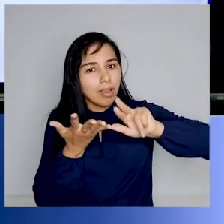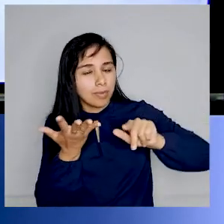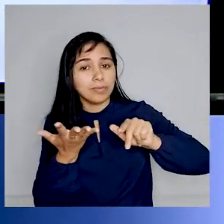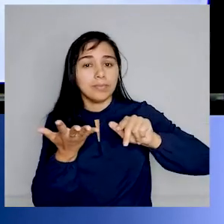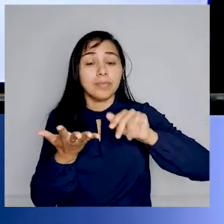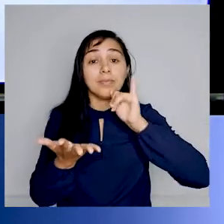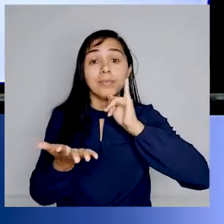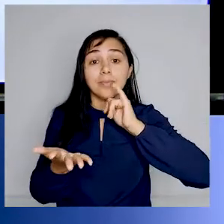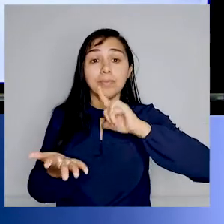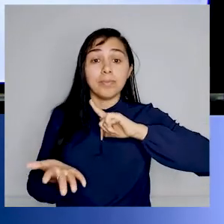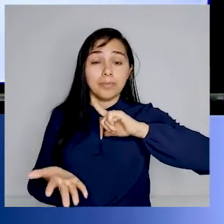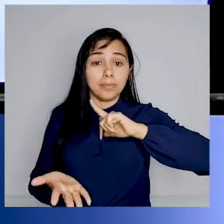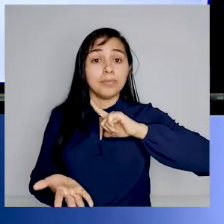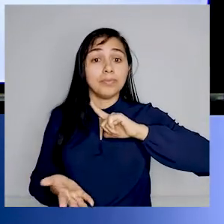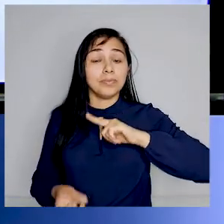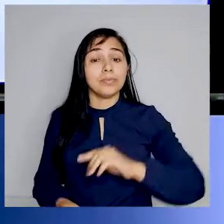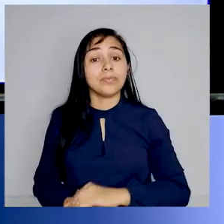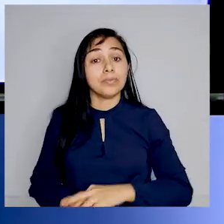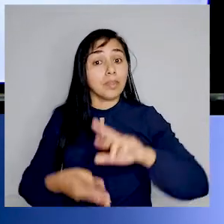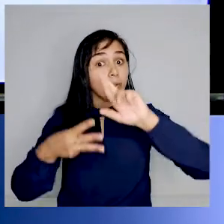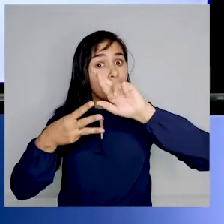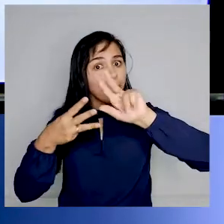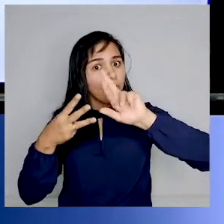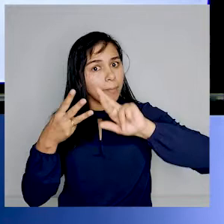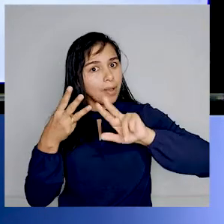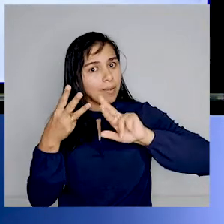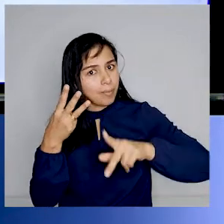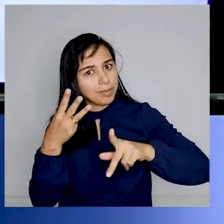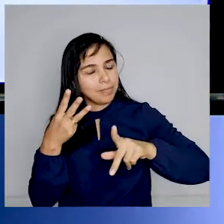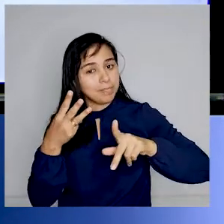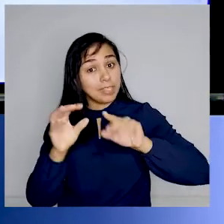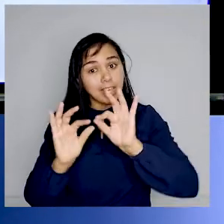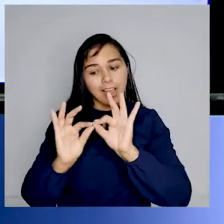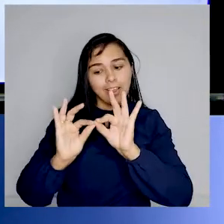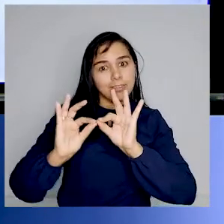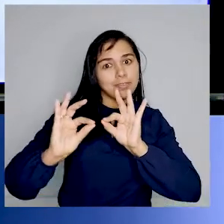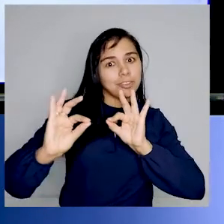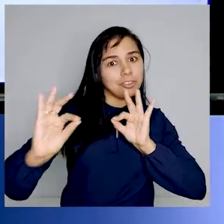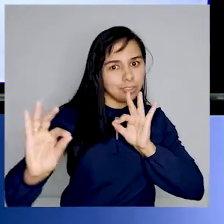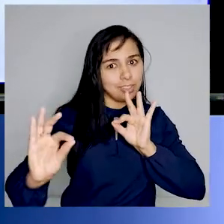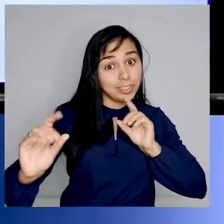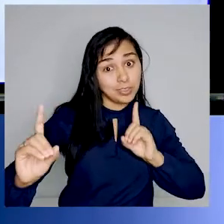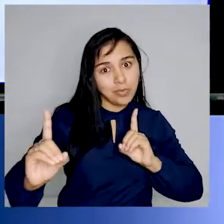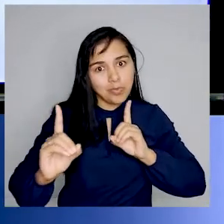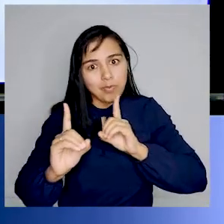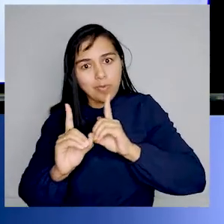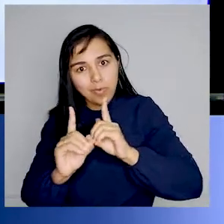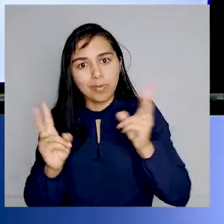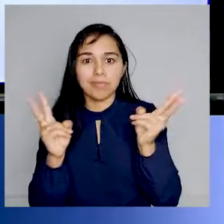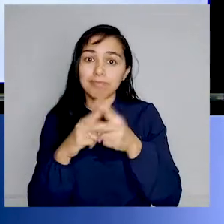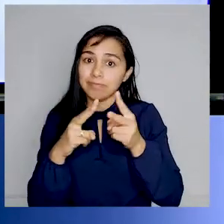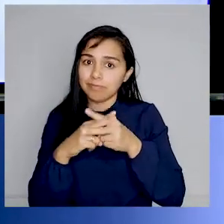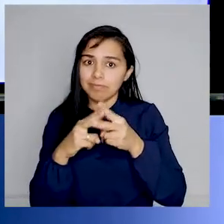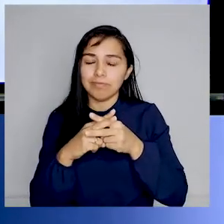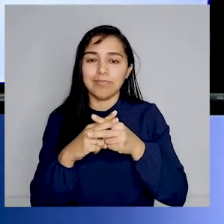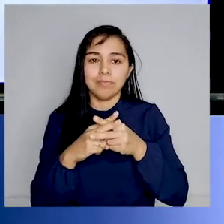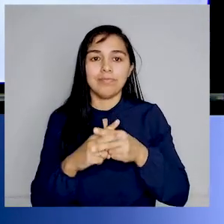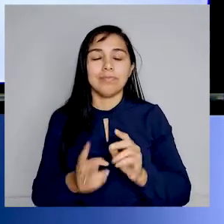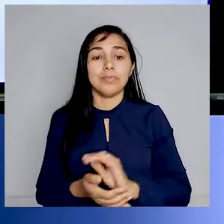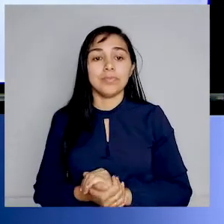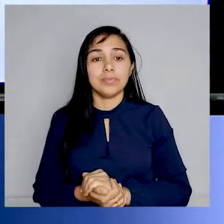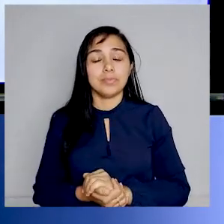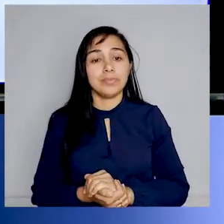classificação de maneira enquanto a sua distância, que a gente vai abordar na nossa aula de hoje. Então, nós podemos observar